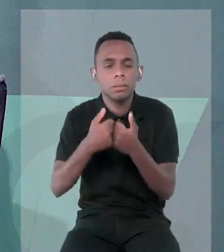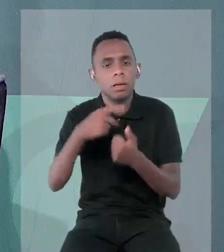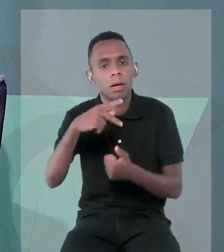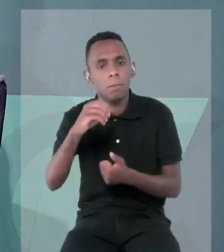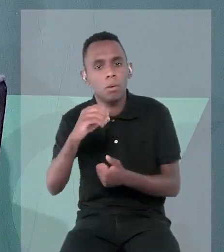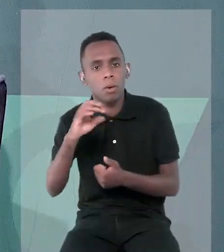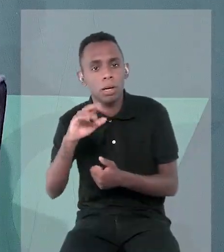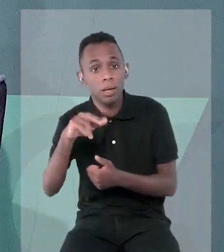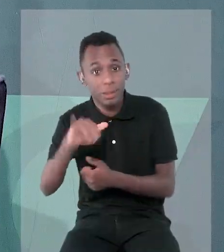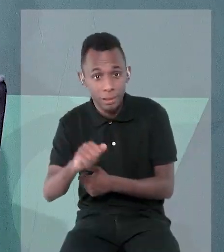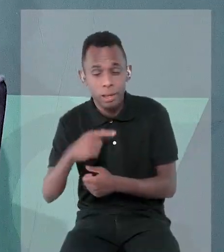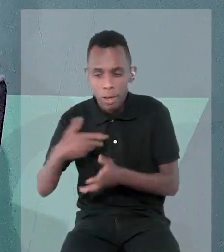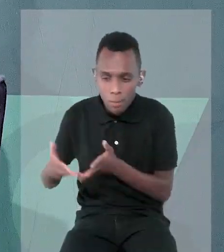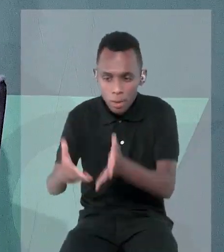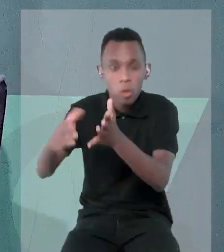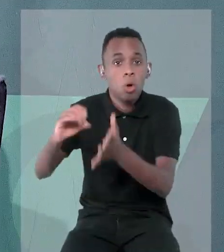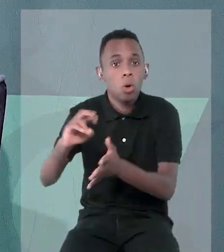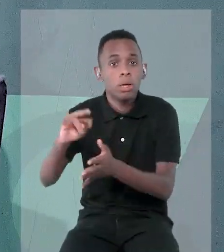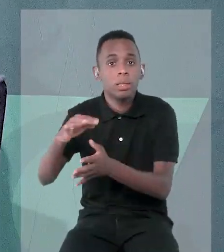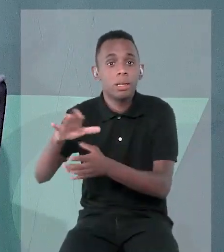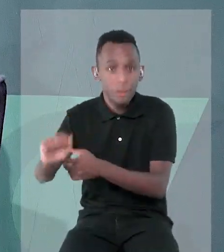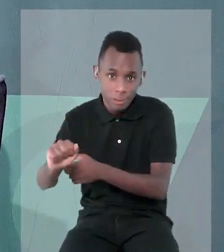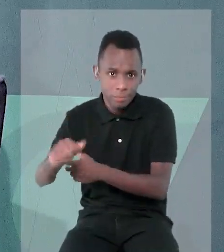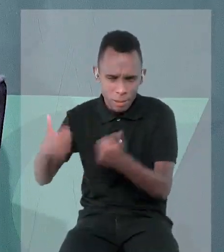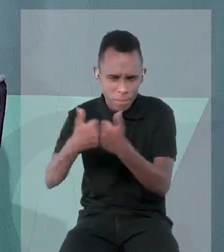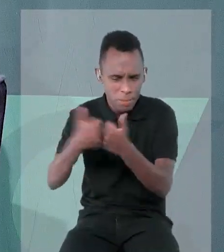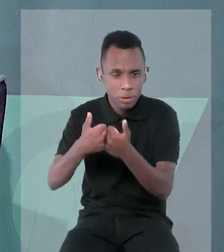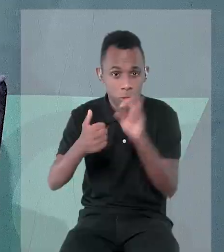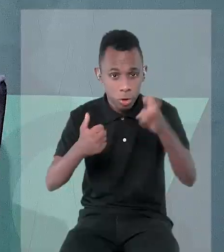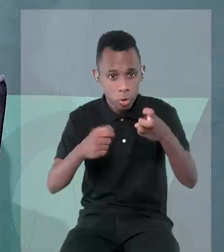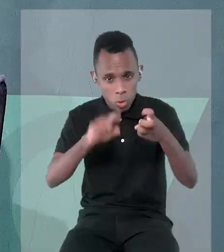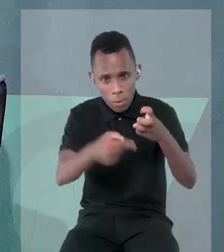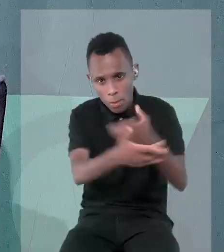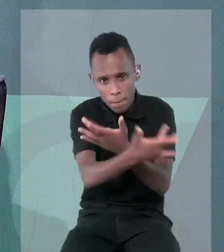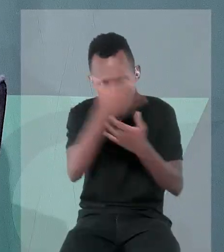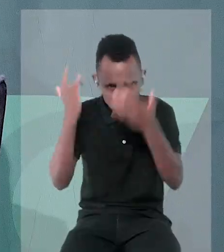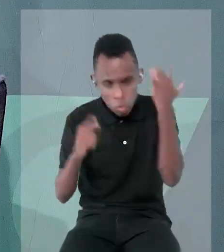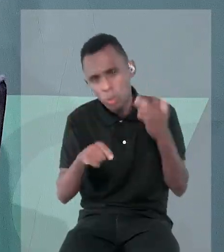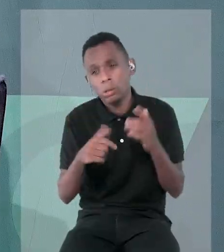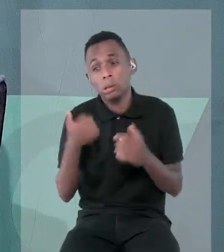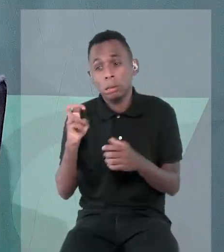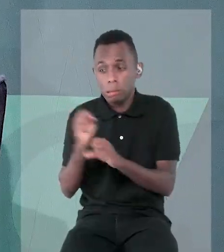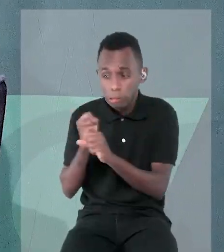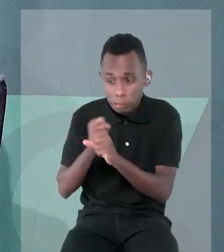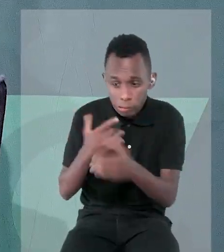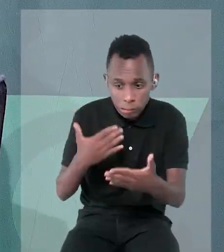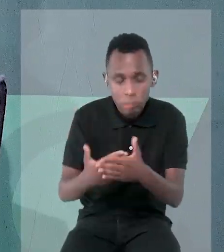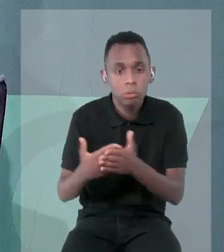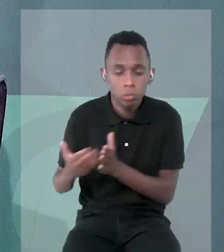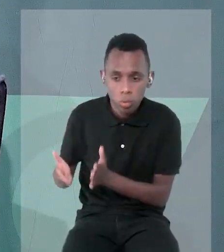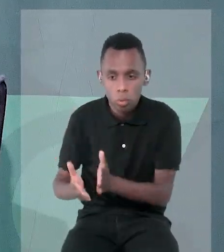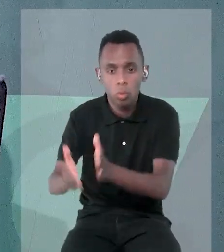Pocrânia, que está perto do Rio Corredeira, que está ao lado do Rio Corredeira, 5.000 habitantes. De uns 15 anos para cá, o rio se tornou